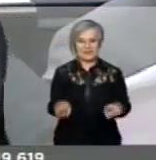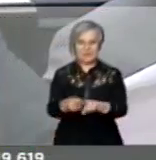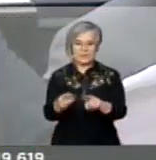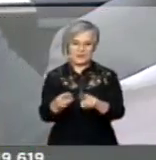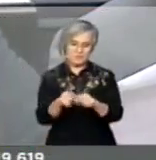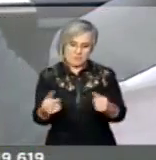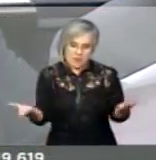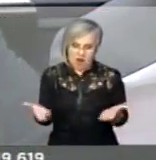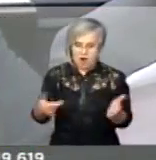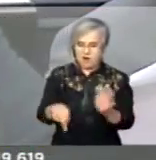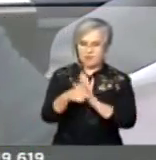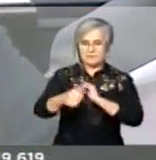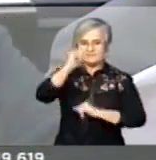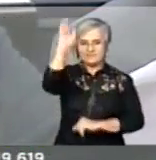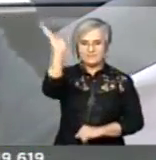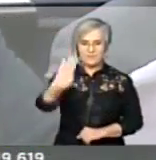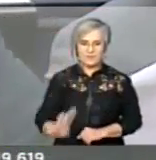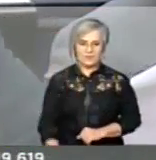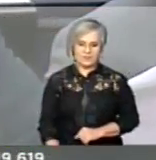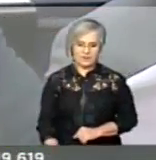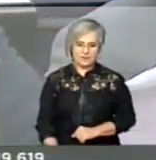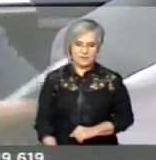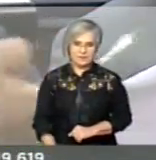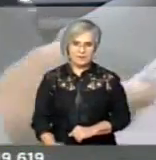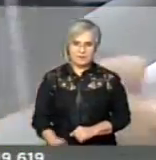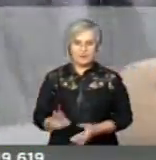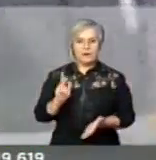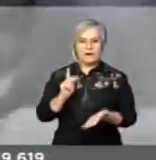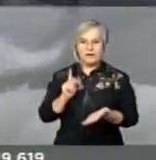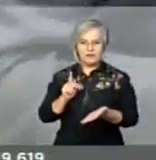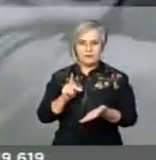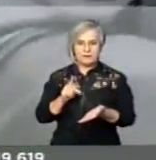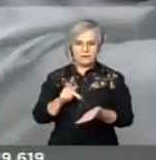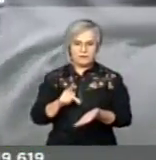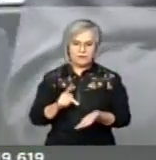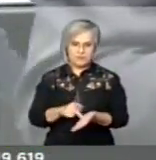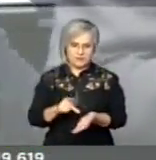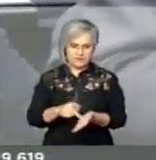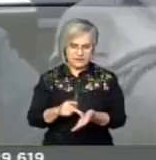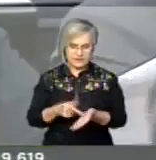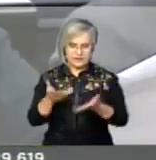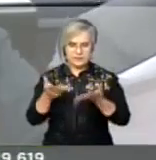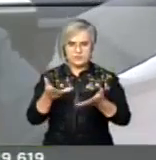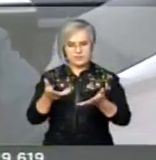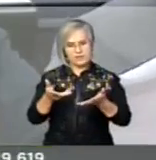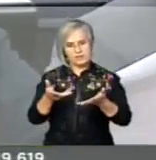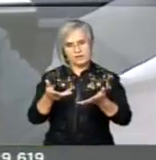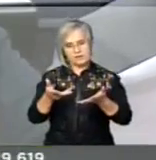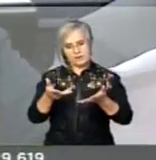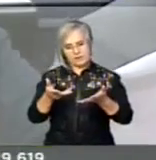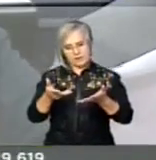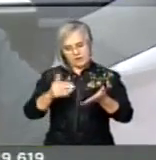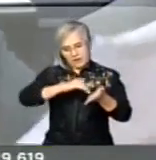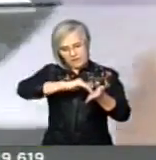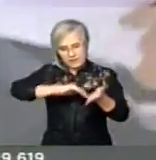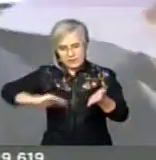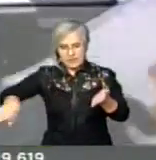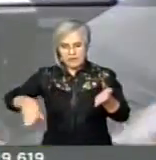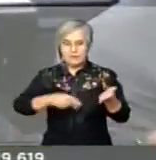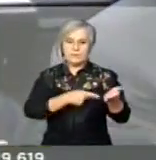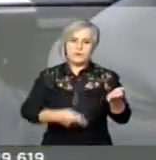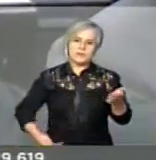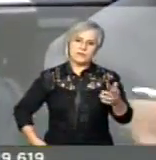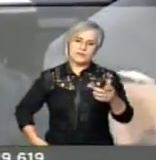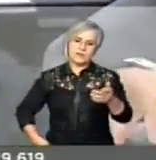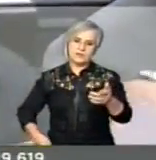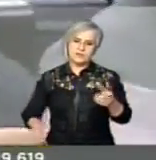que é a versão brasileira, ele é, na verdade, afastar o presidente que cometeu crime de responsabilidade e